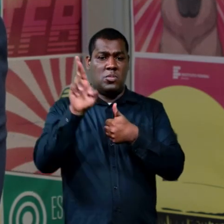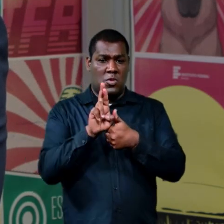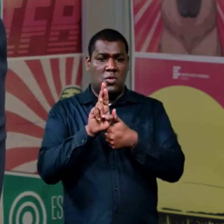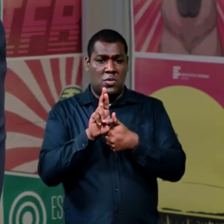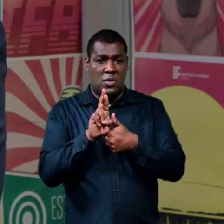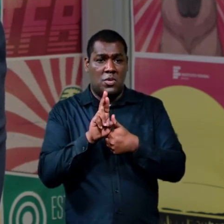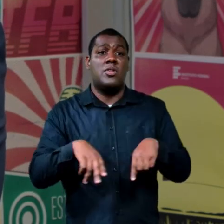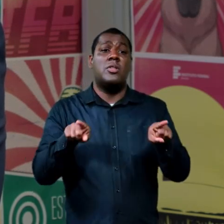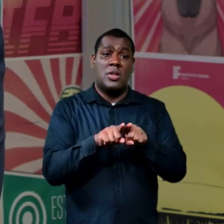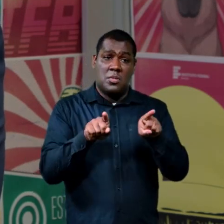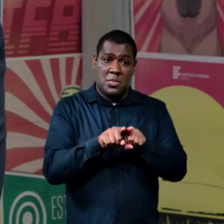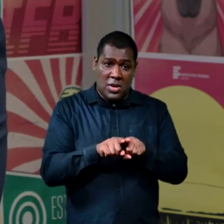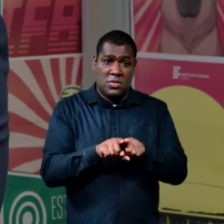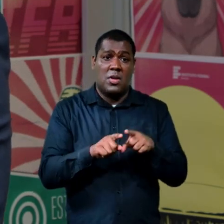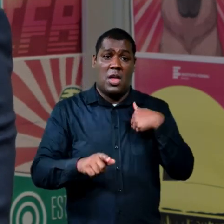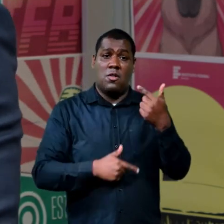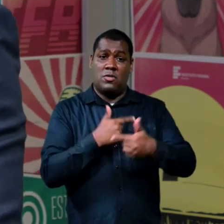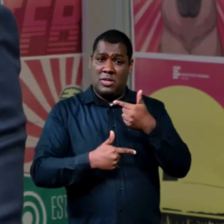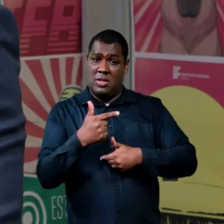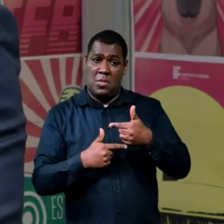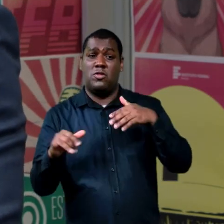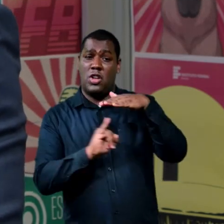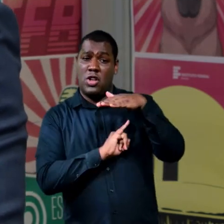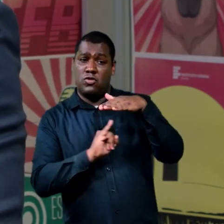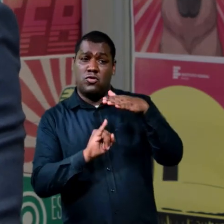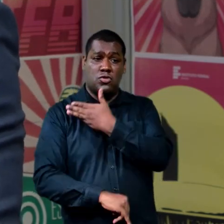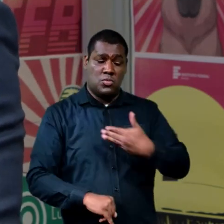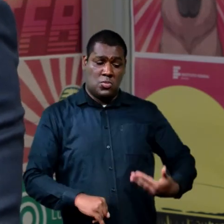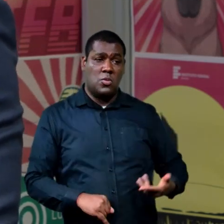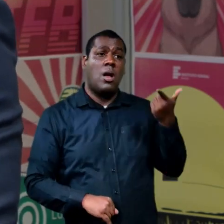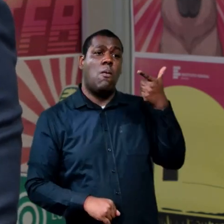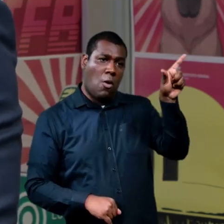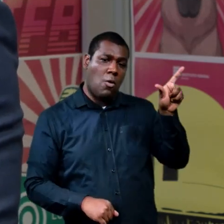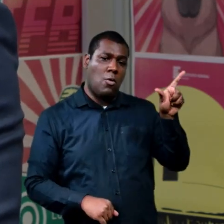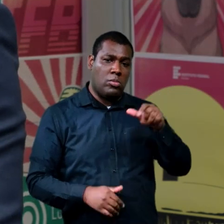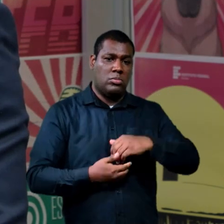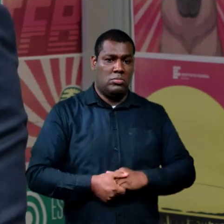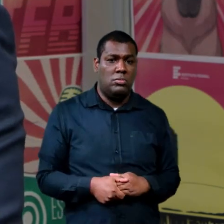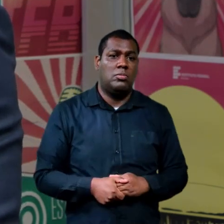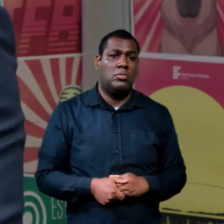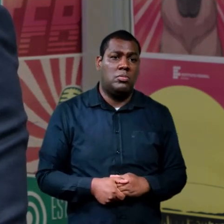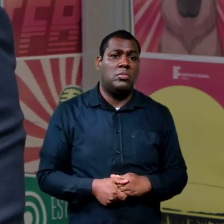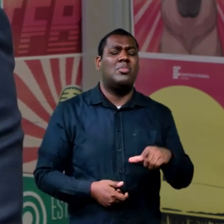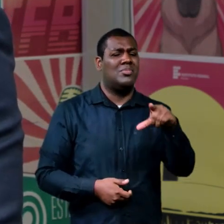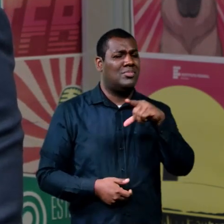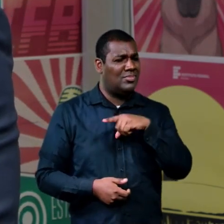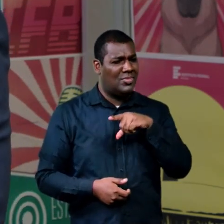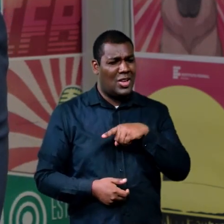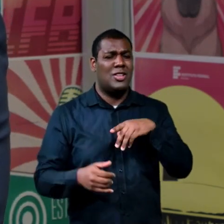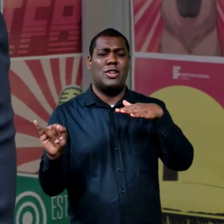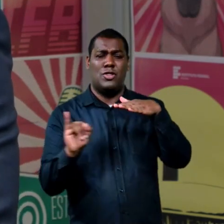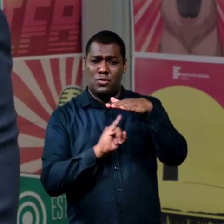processos de outras instituições. Então, nós temos várias, dezenas de